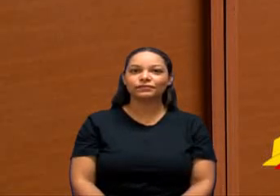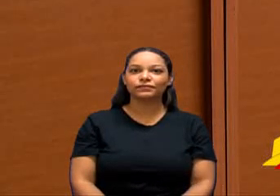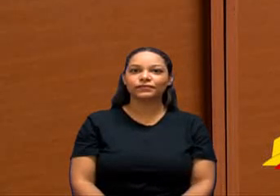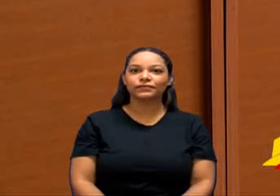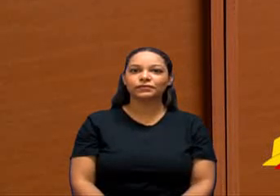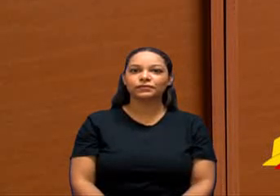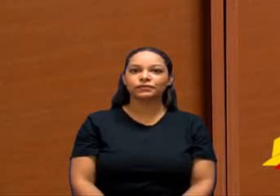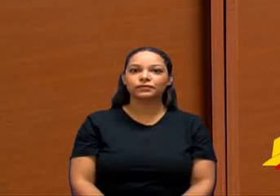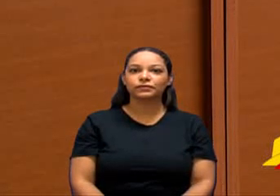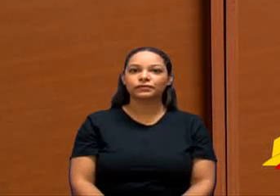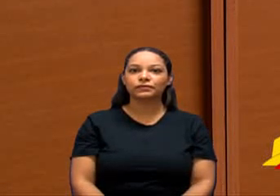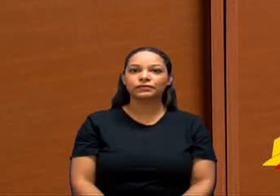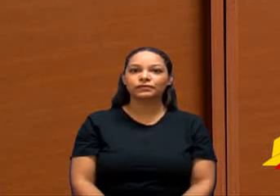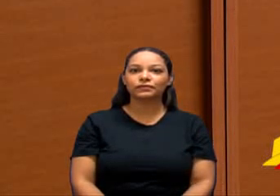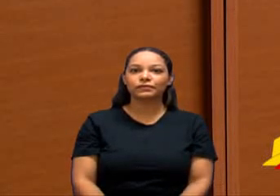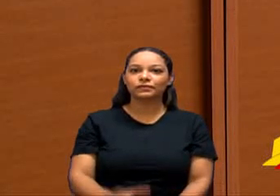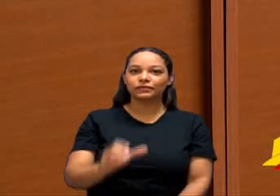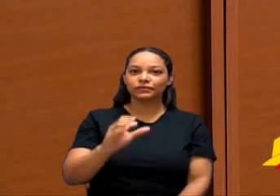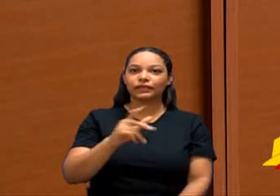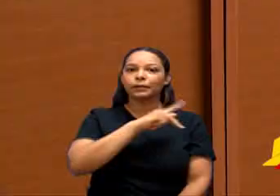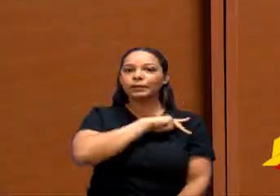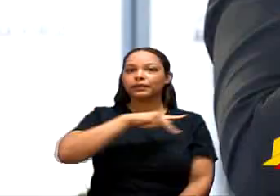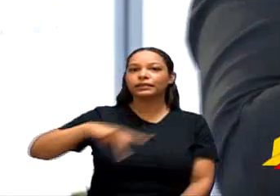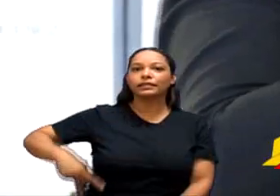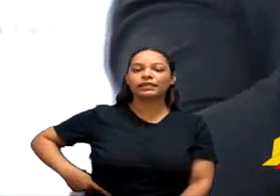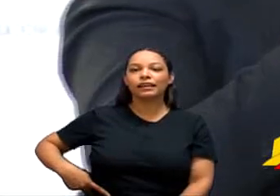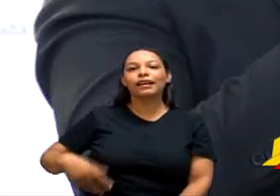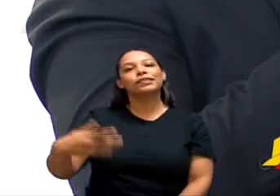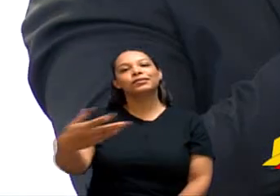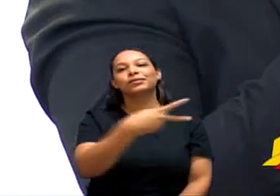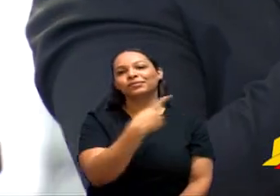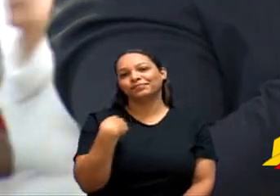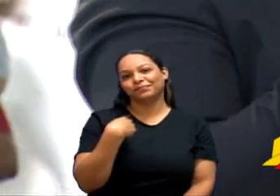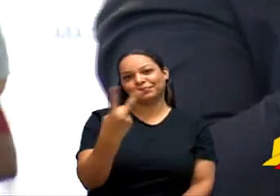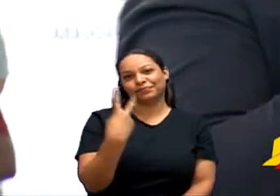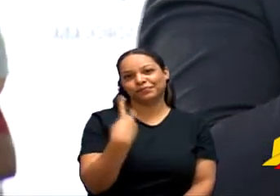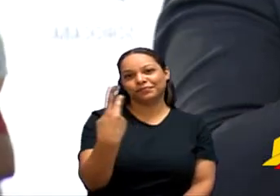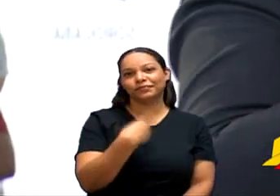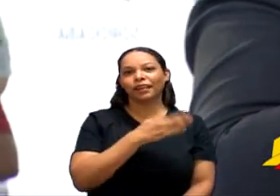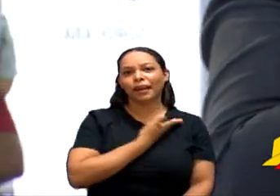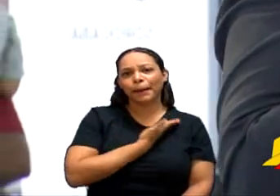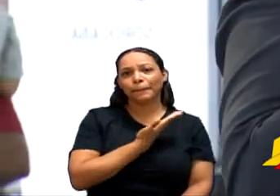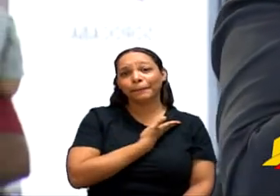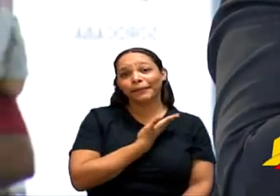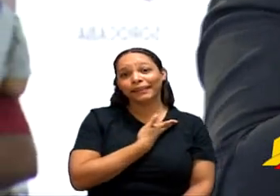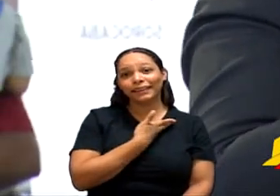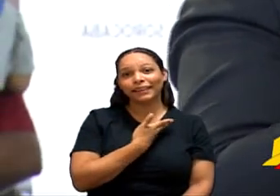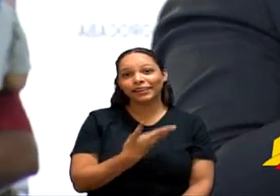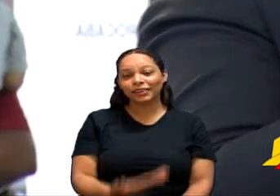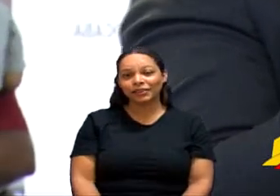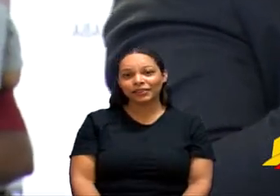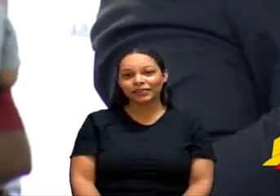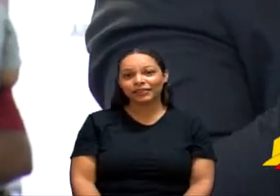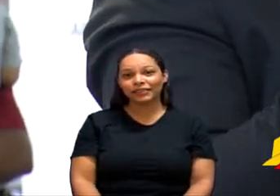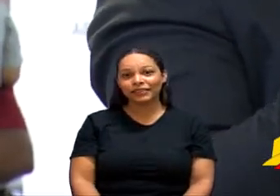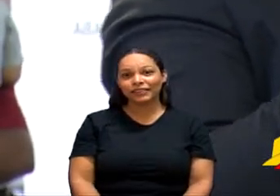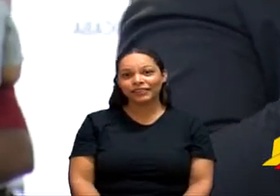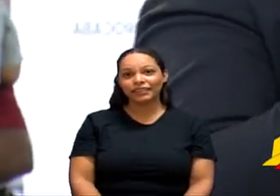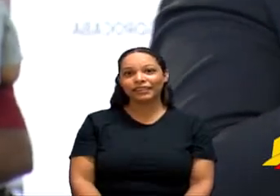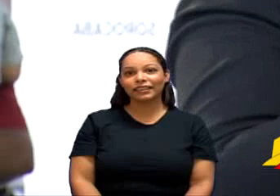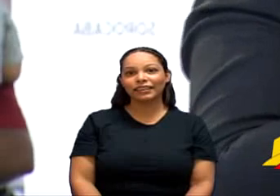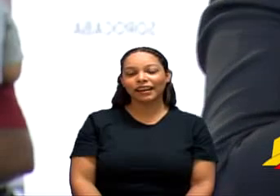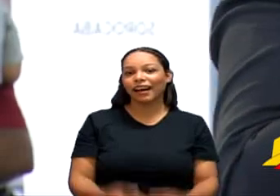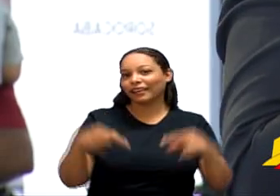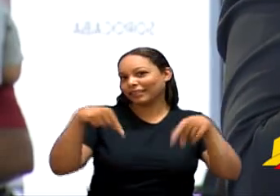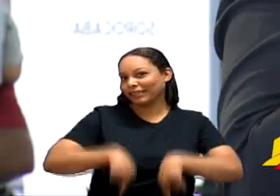Claudião, Cláudio, né, presidente? É que a gente é amigo também. A gente é a mesma pessoa, né, Claudião? Aqui ou